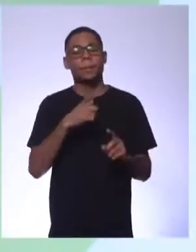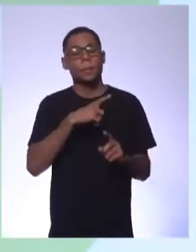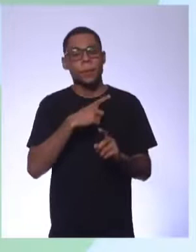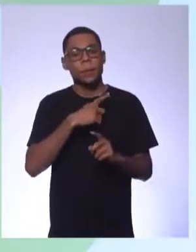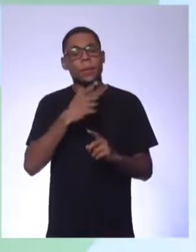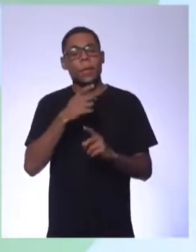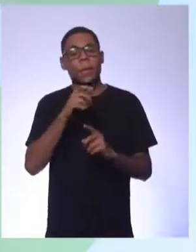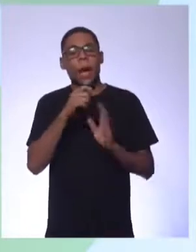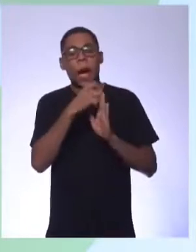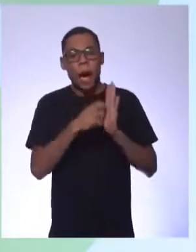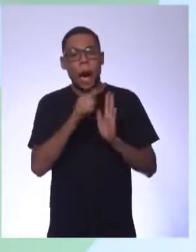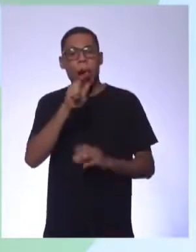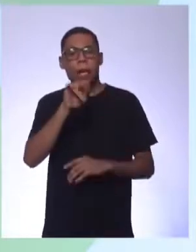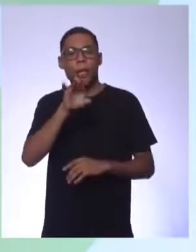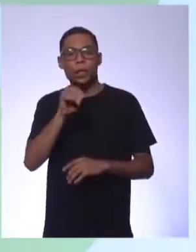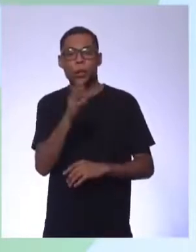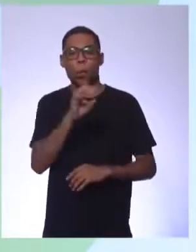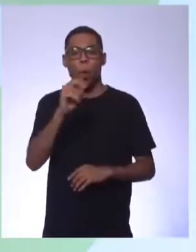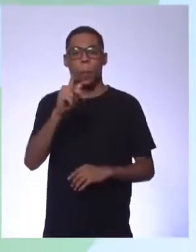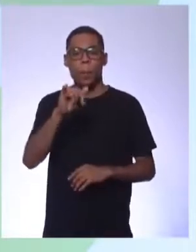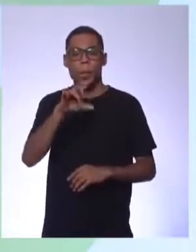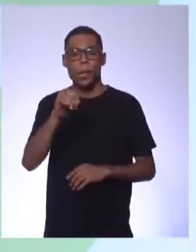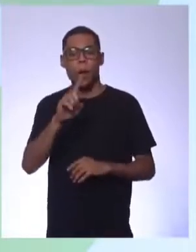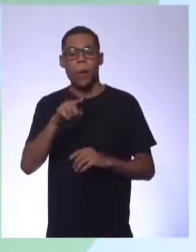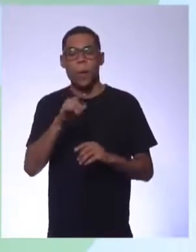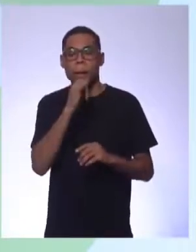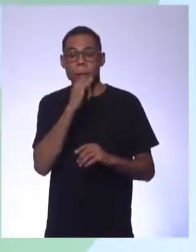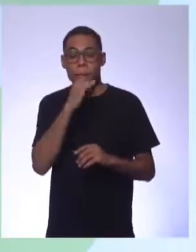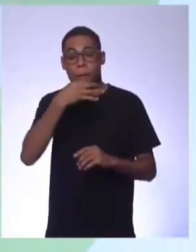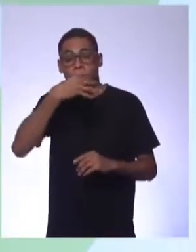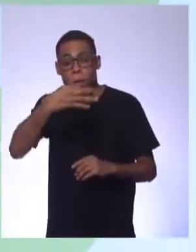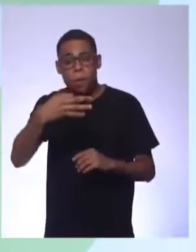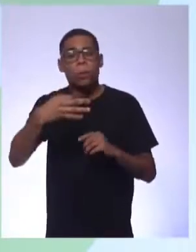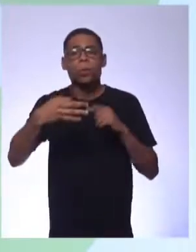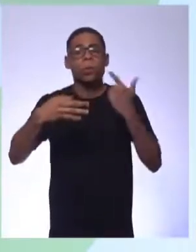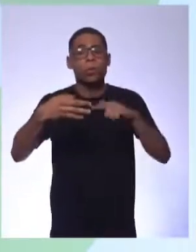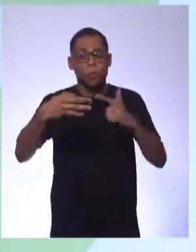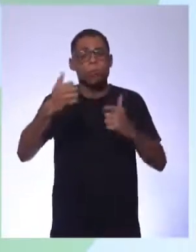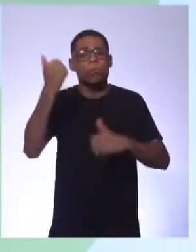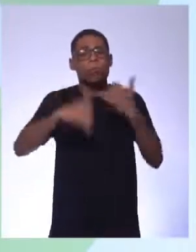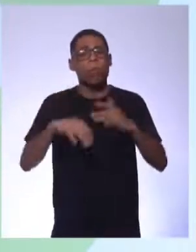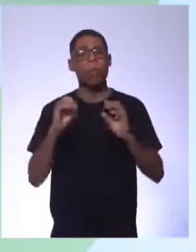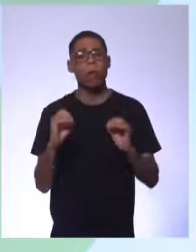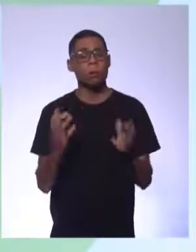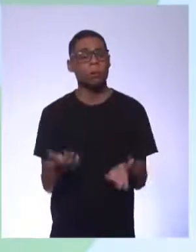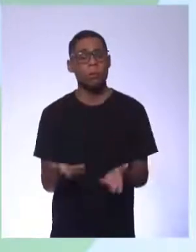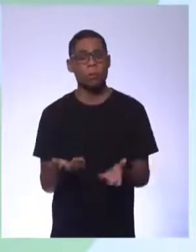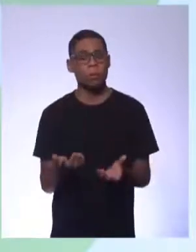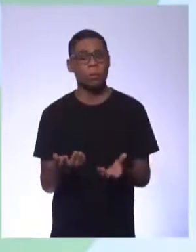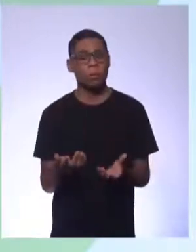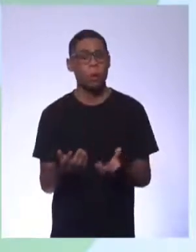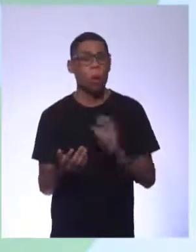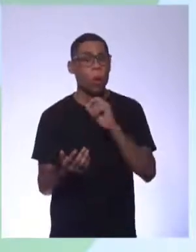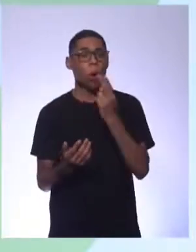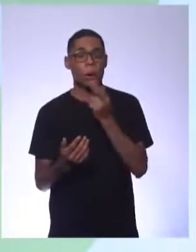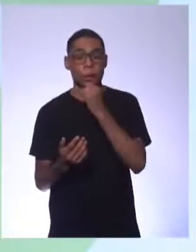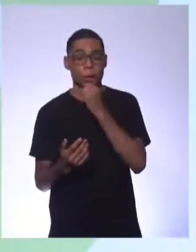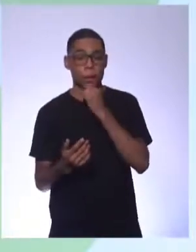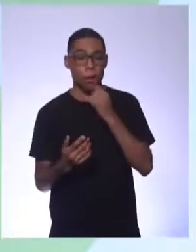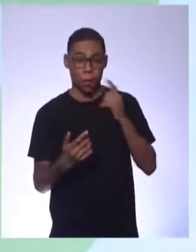opinião é o contrário de uma opinião sem fundamento, precisa ter argumentos. Articular ideias, ela disse bem também. Articular ideias